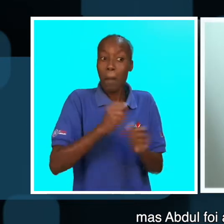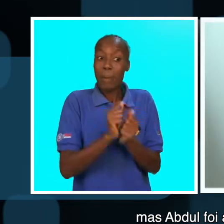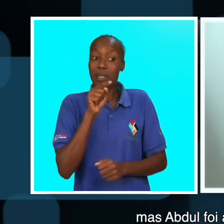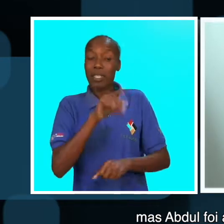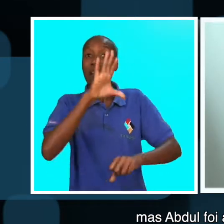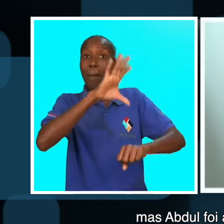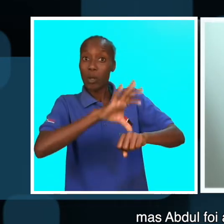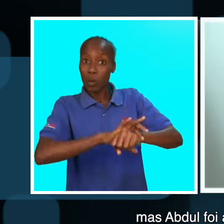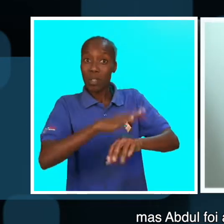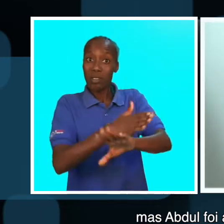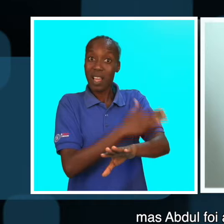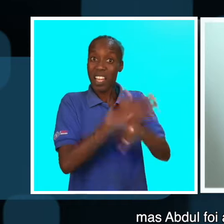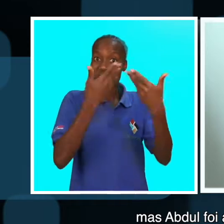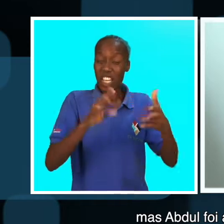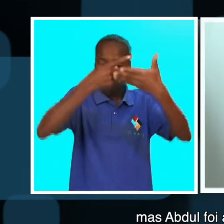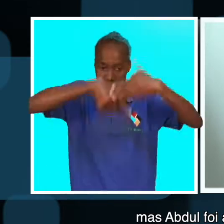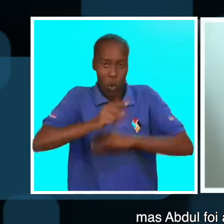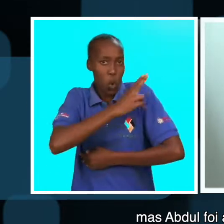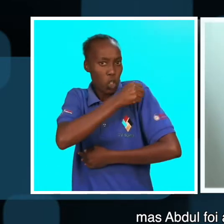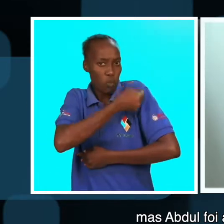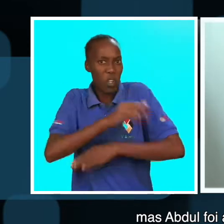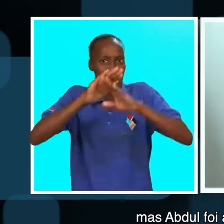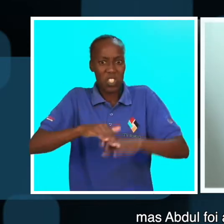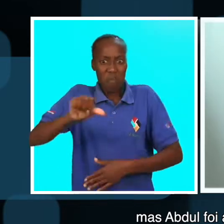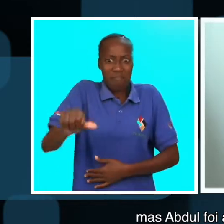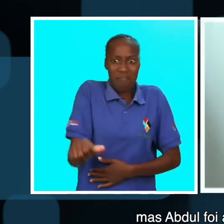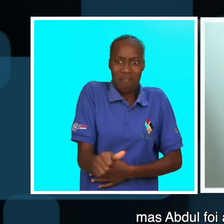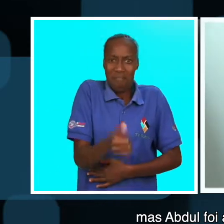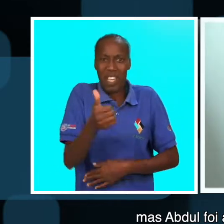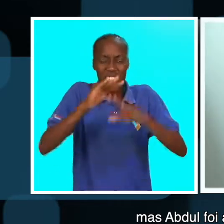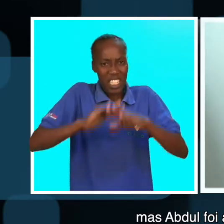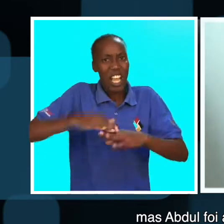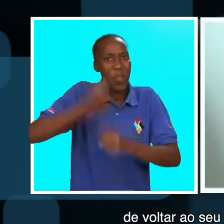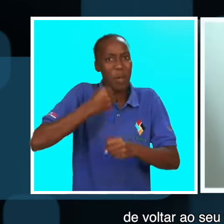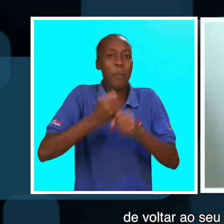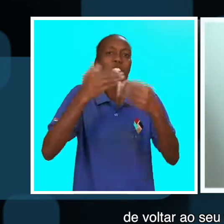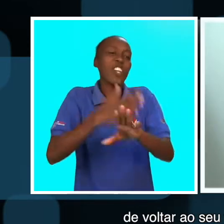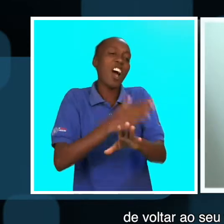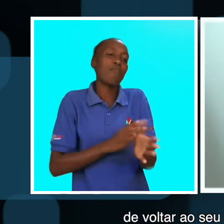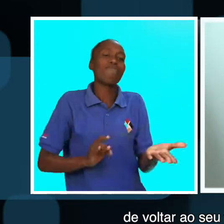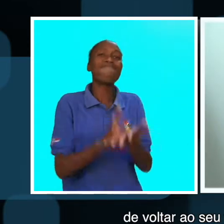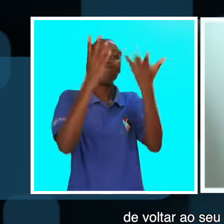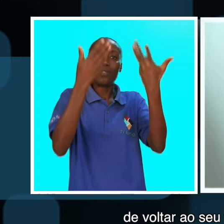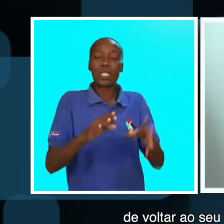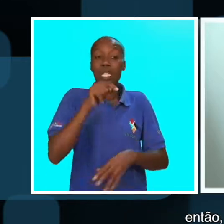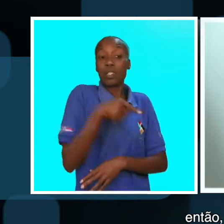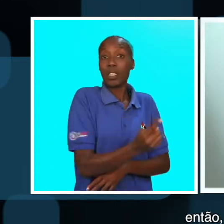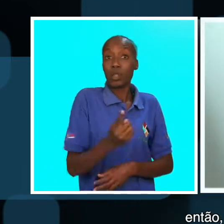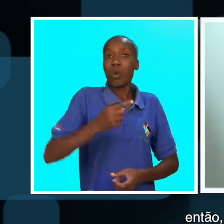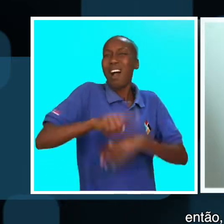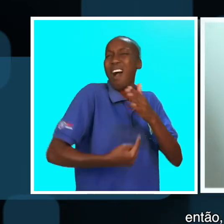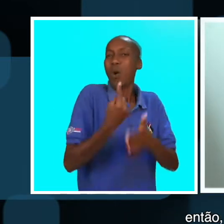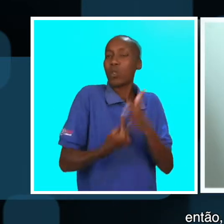Demite o Abdul Mas o Abdul foi ao hospital Fez o tratamento Recuperou-se Já está em condições De voltar ao seu trabalho Mas já foi demitido